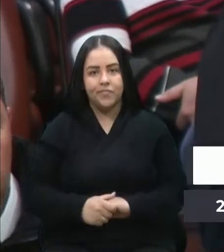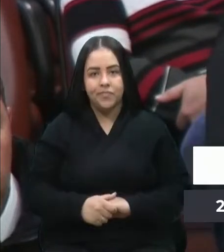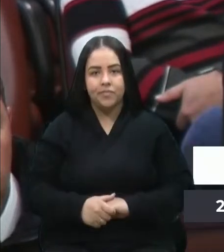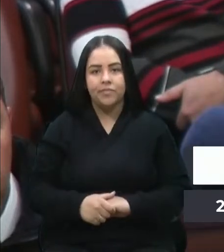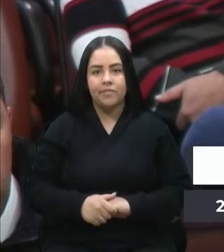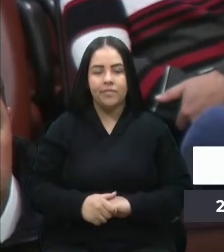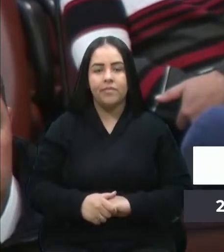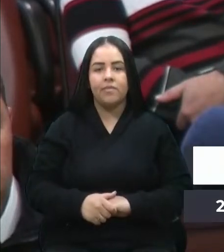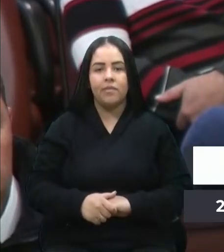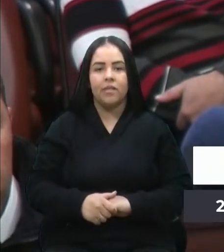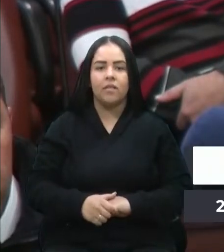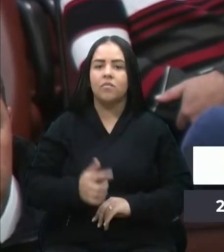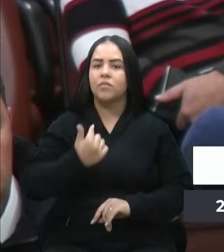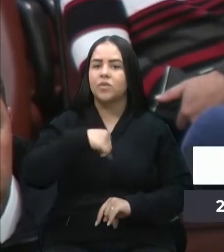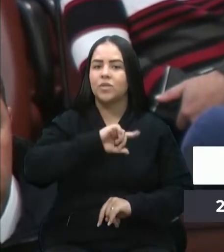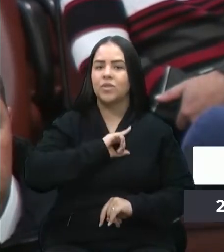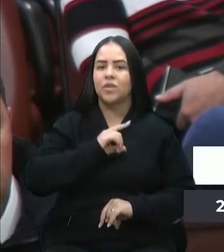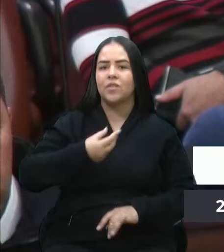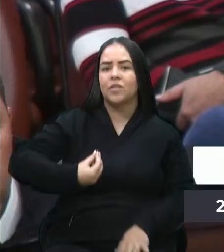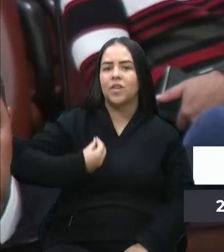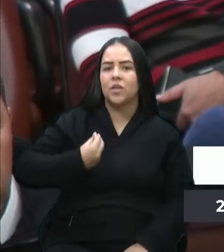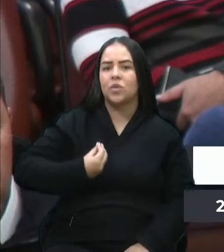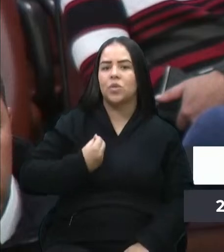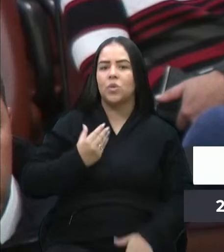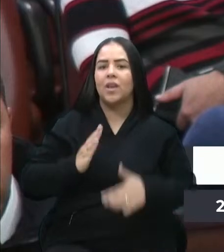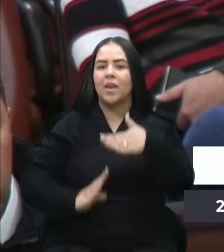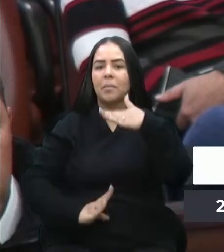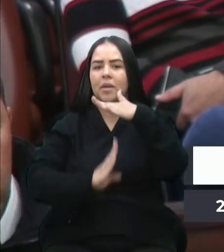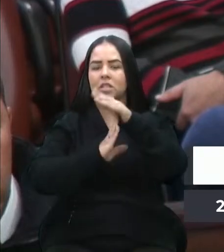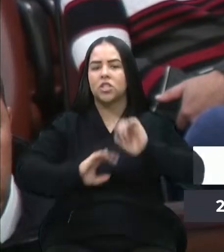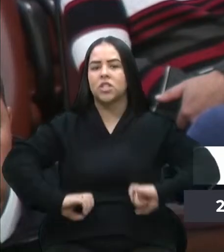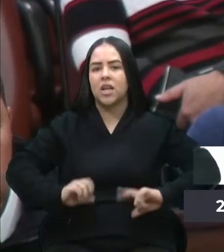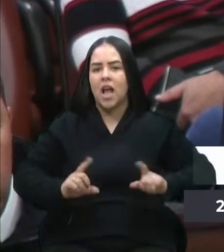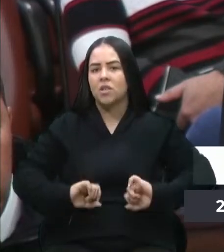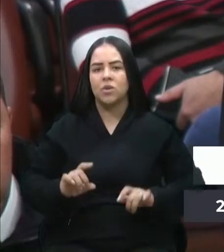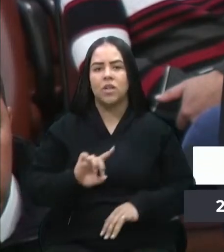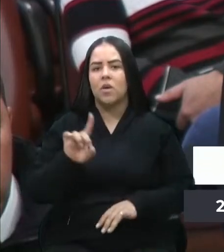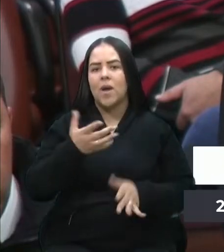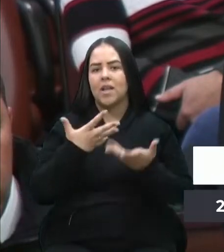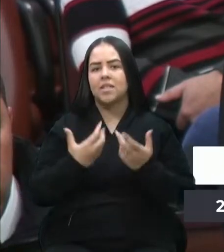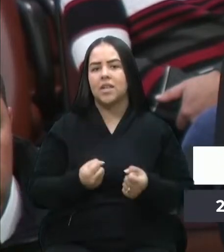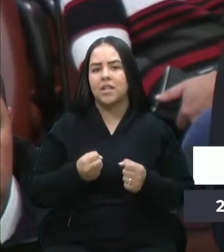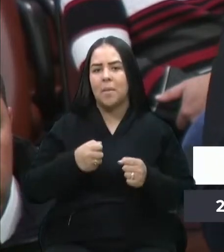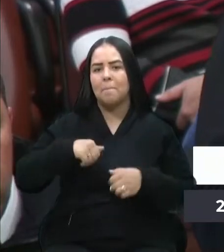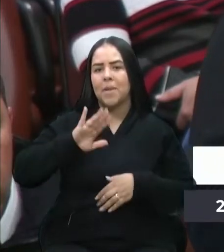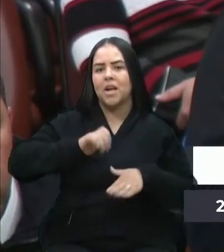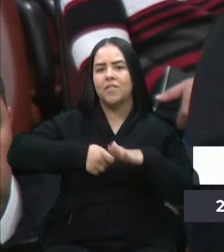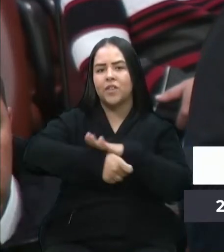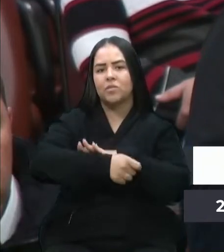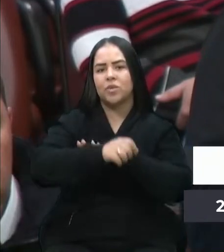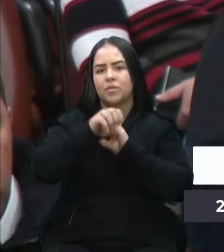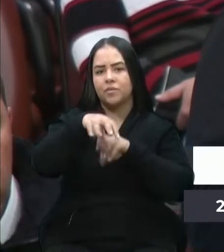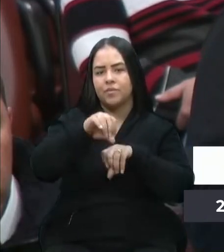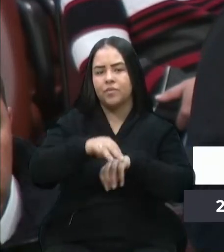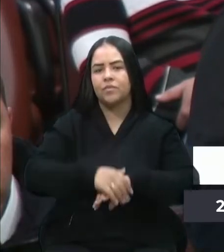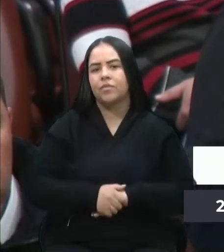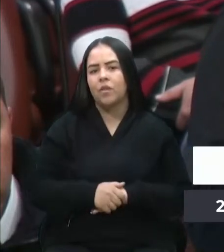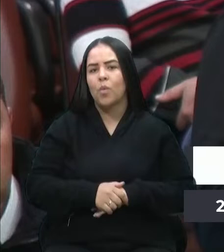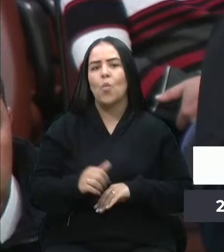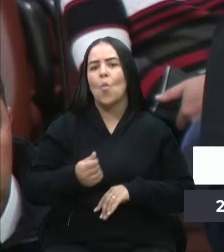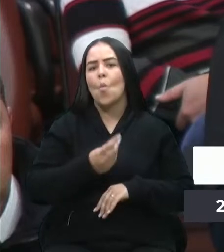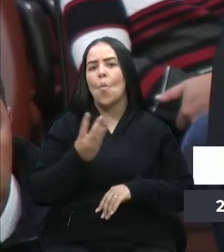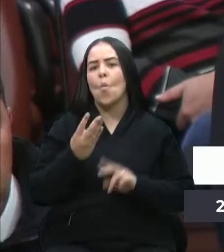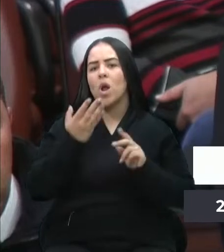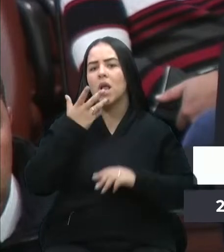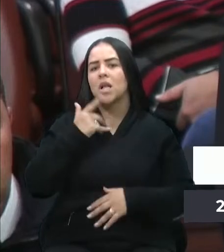Nós estamos vivendo um teto de gastos que não permite mais investimento em educação. Aliás, quantas crianças não têm sequer